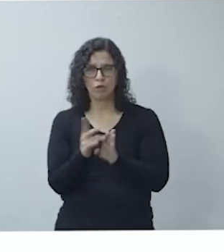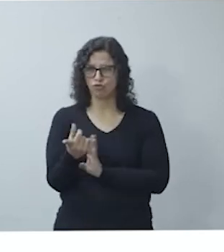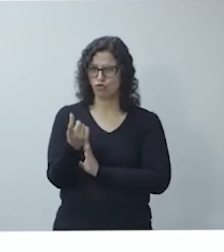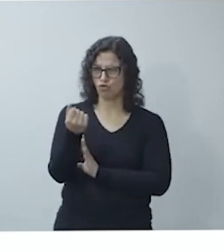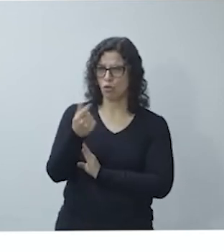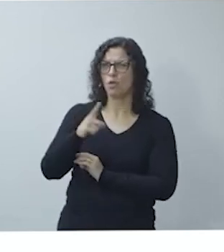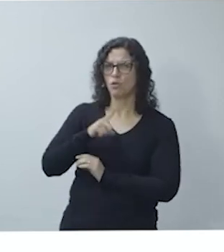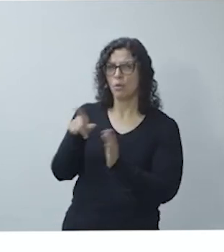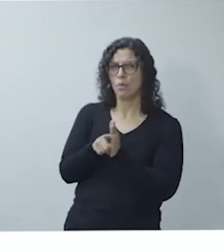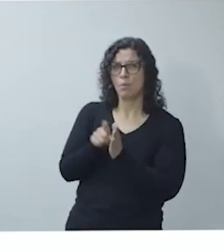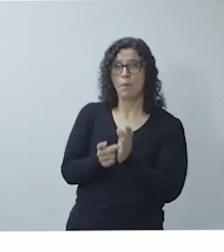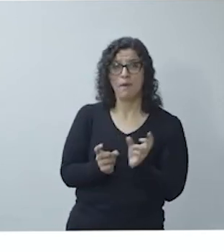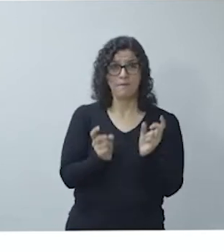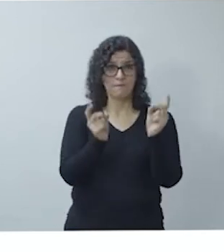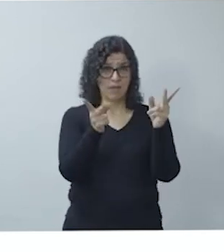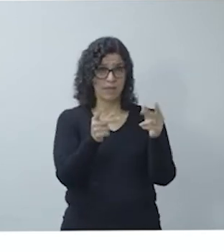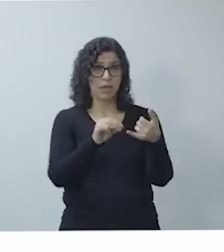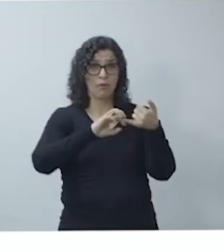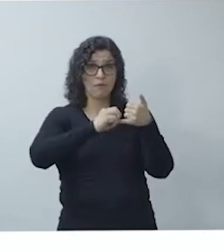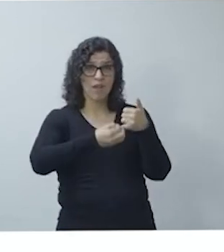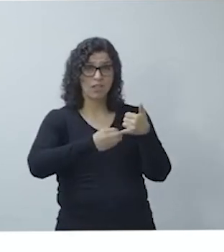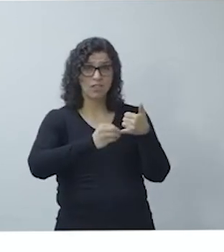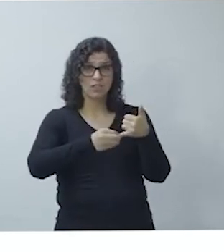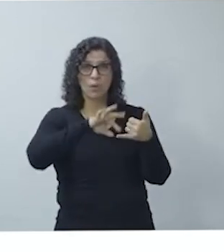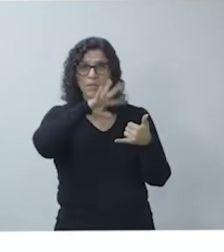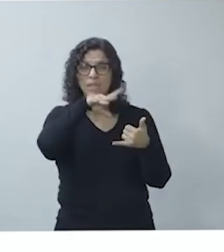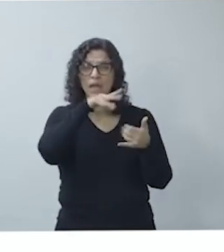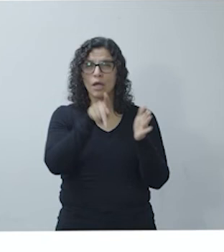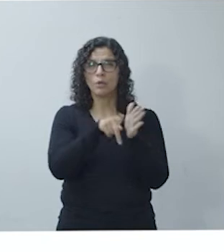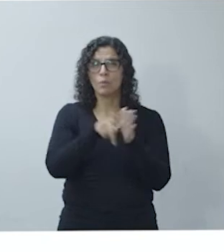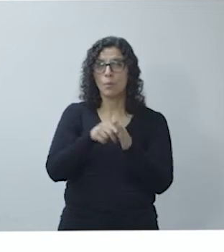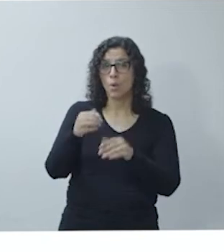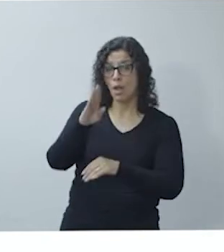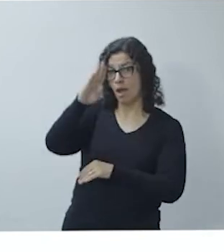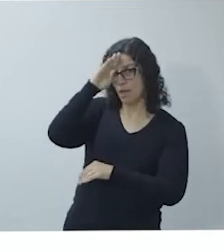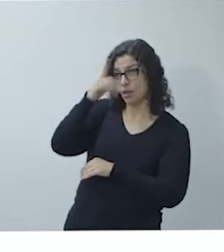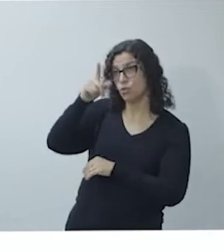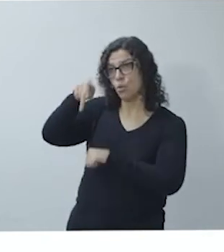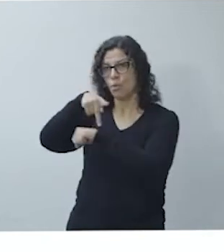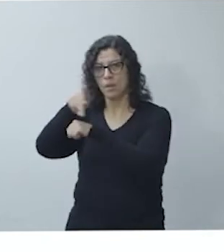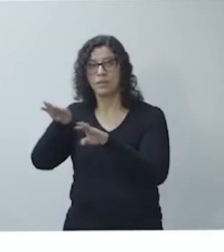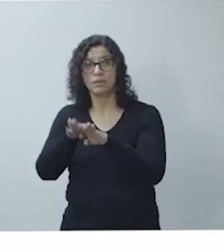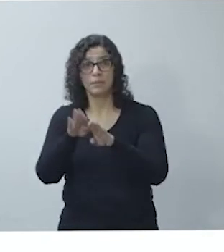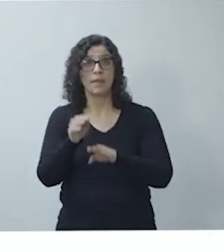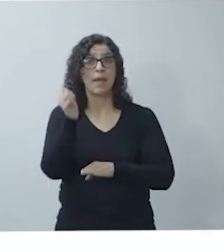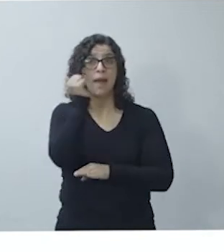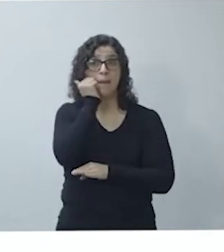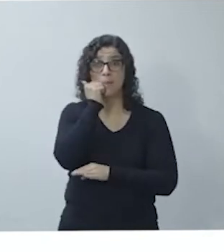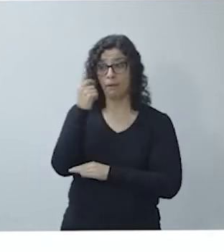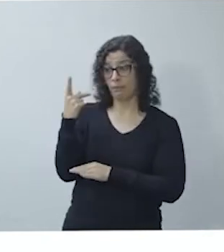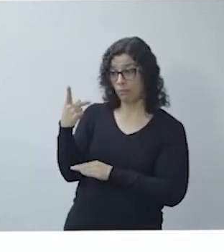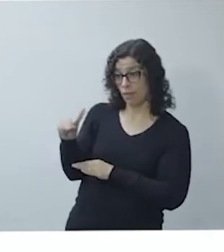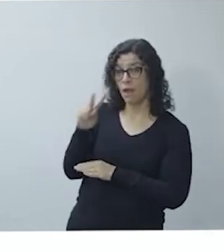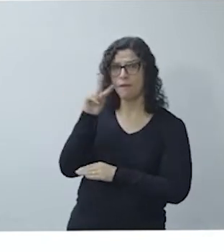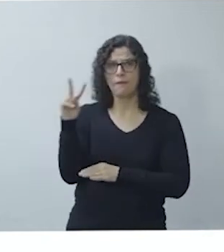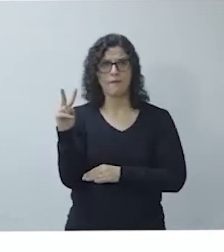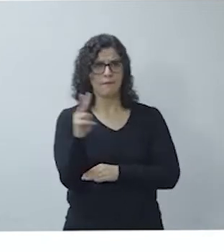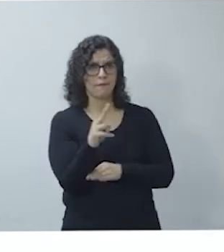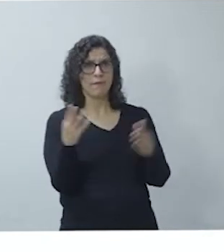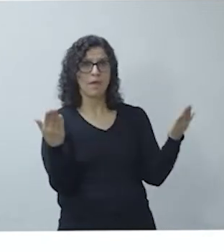fortuna vendendo feijão bichado para os exércitos aliados. A respeitável mãe de Antenor